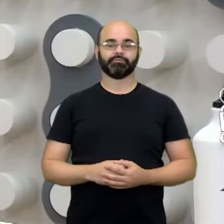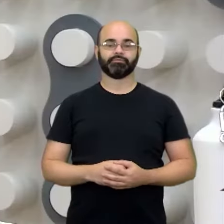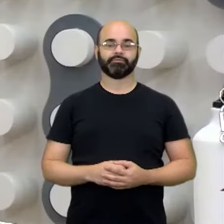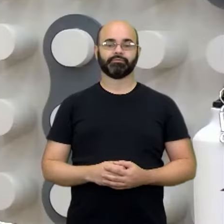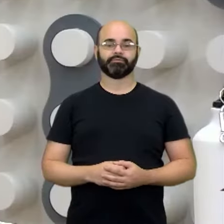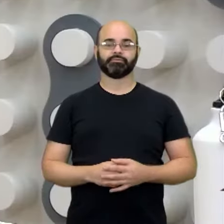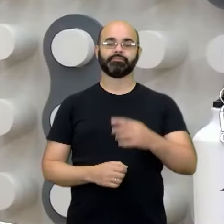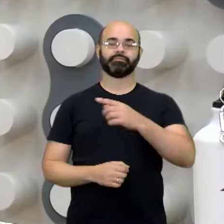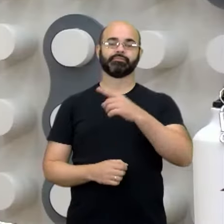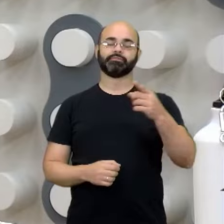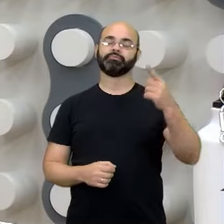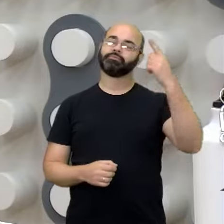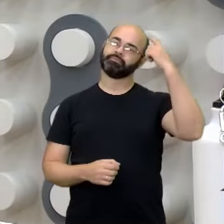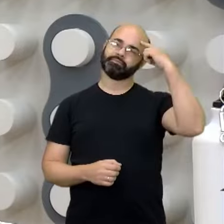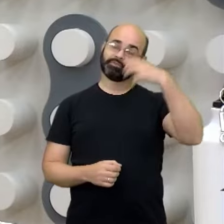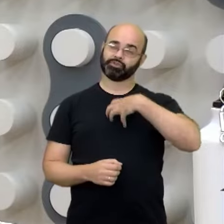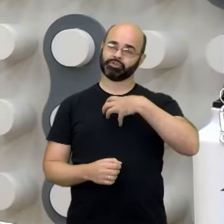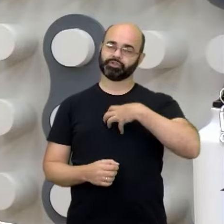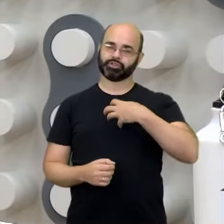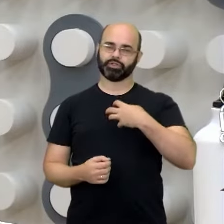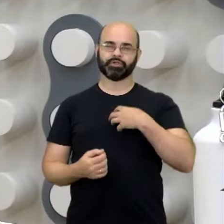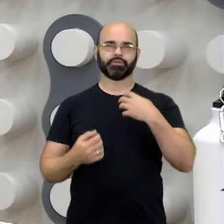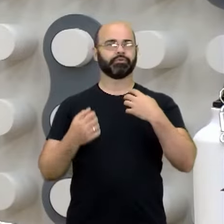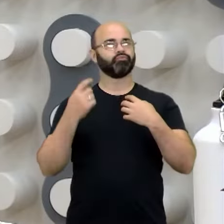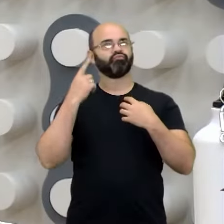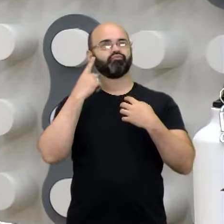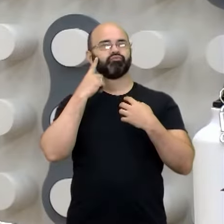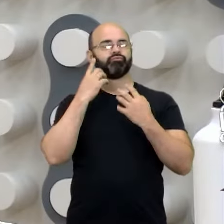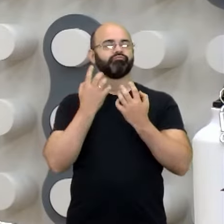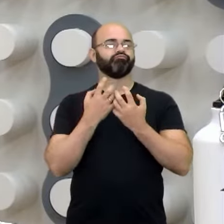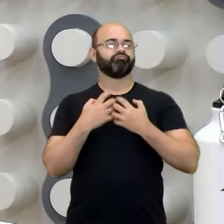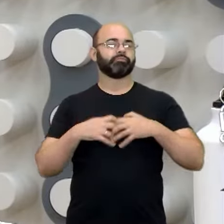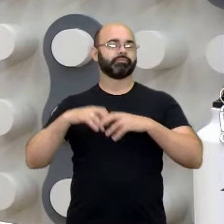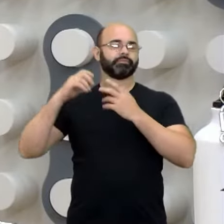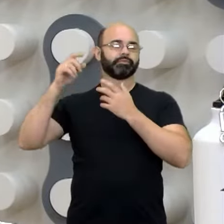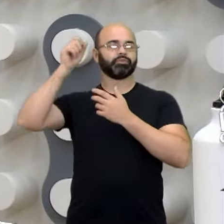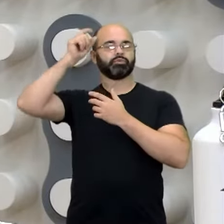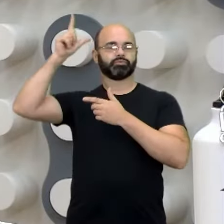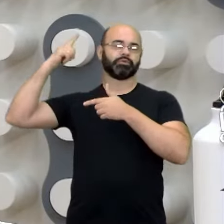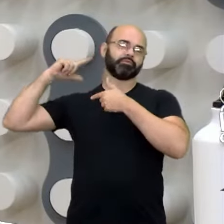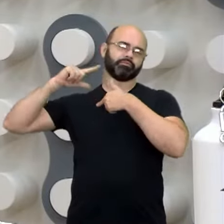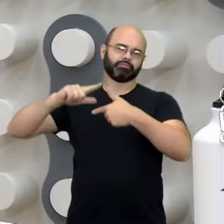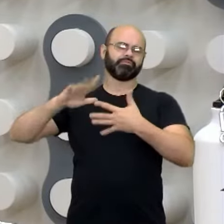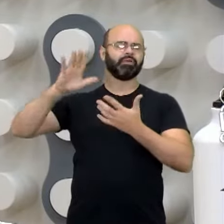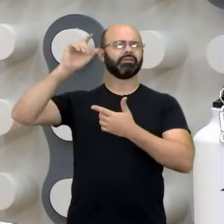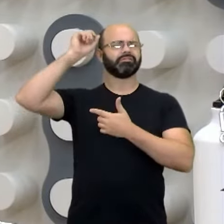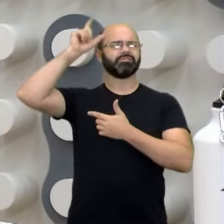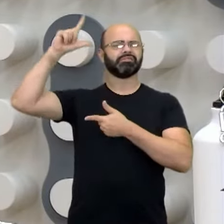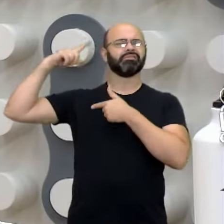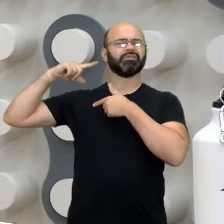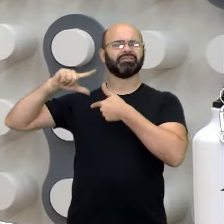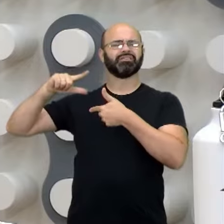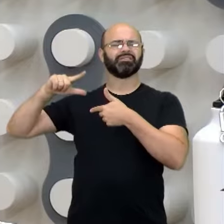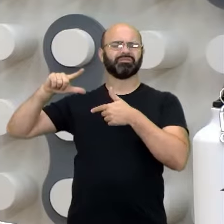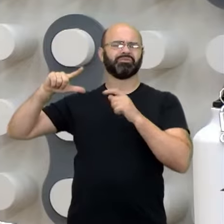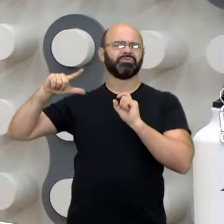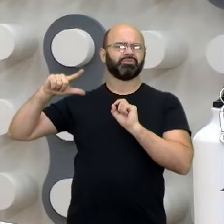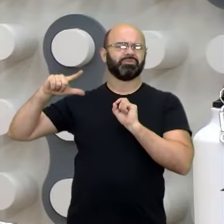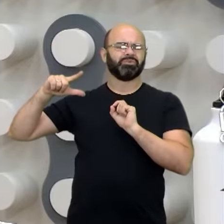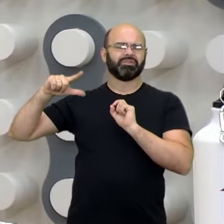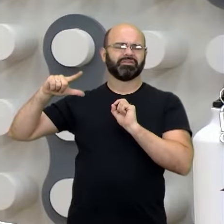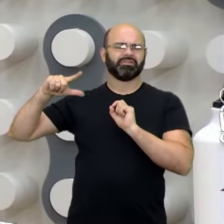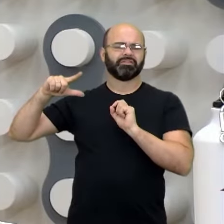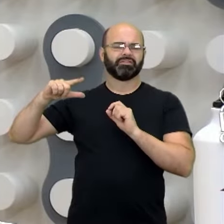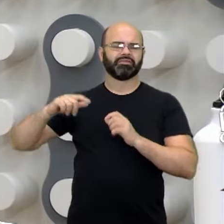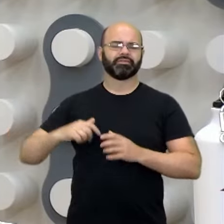vocês pensarem da seguinte maneira: nós estamos trabalhando com tradições culturais. O que são essas tradições culturais? Você